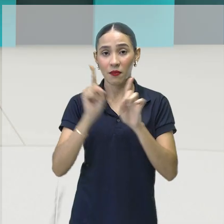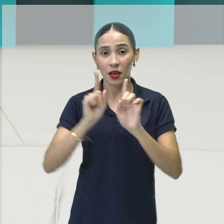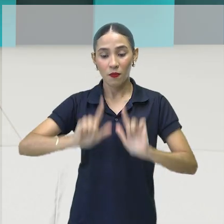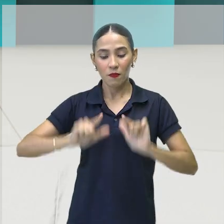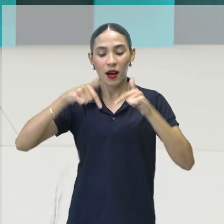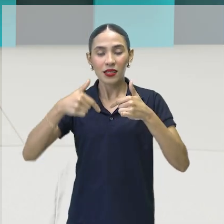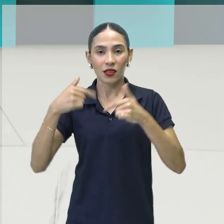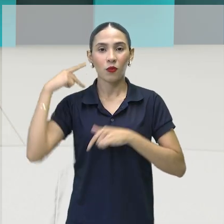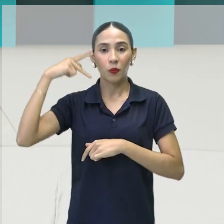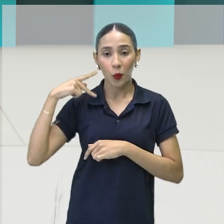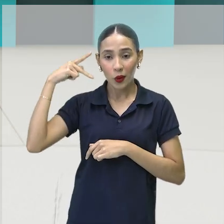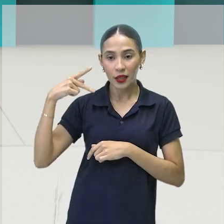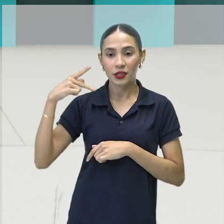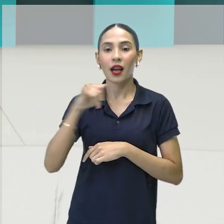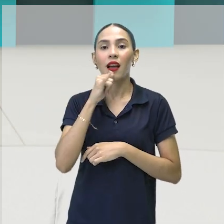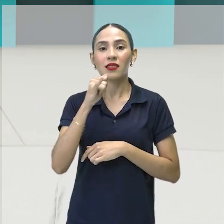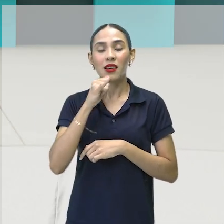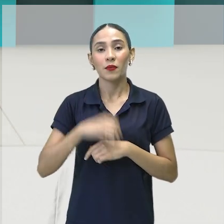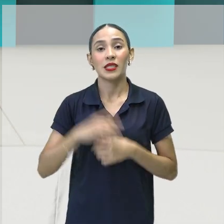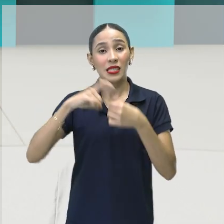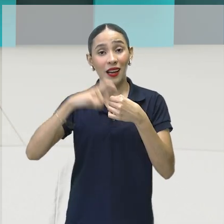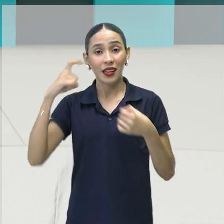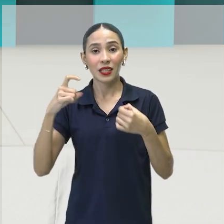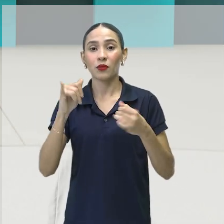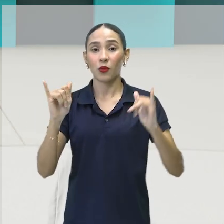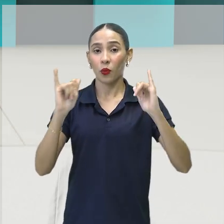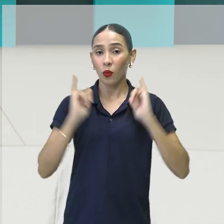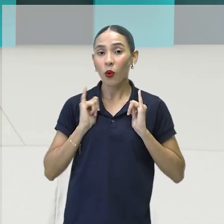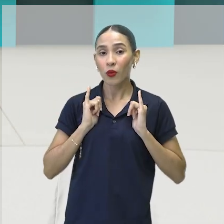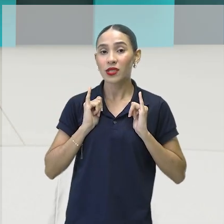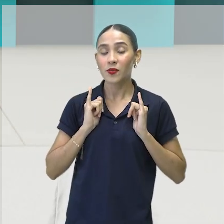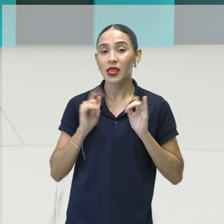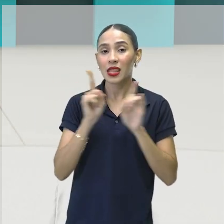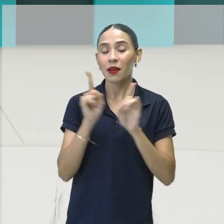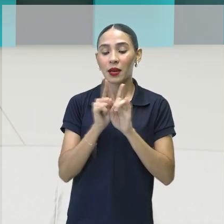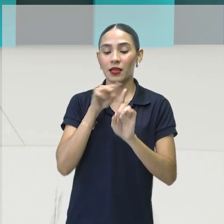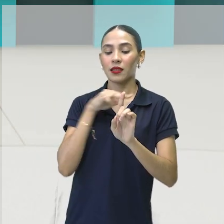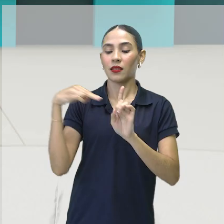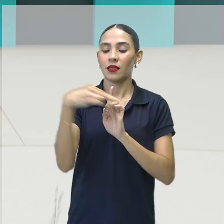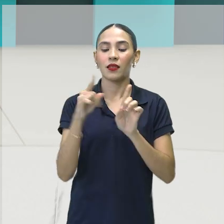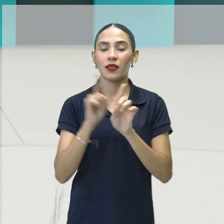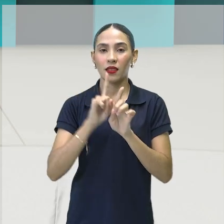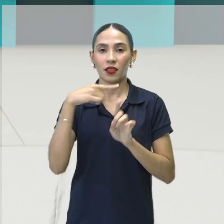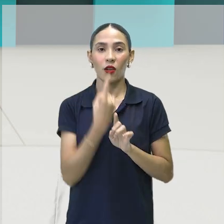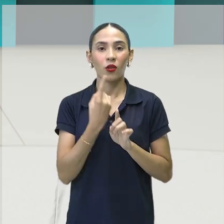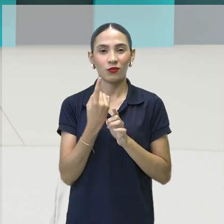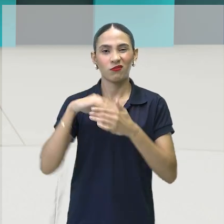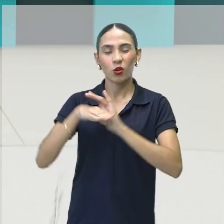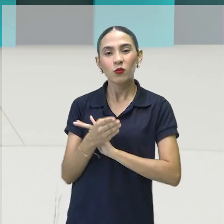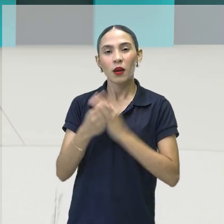ato político, saindo aqui do comodismo e tirando o olhar das coisas que